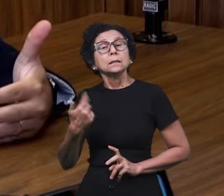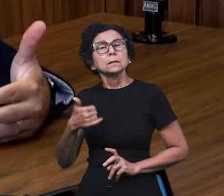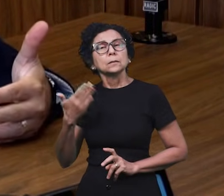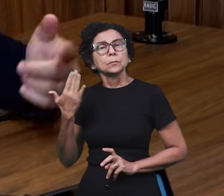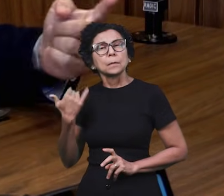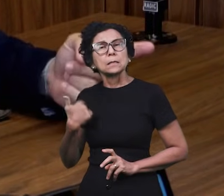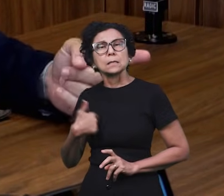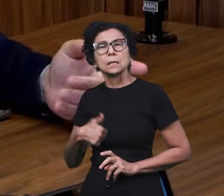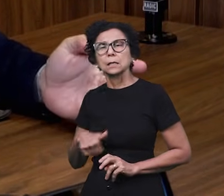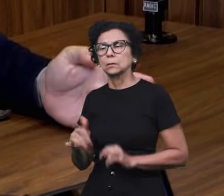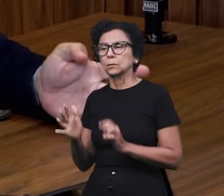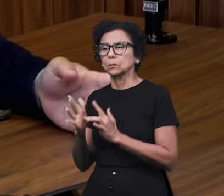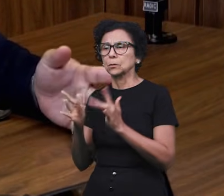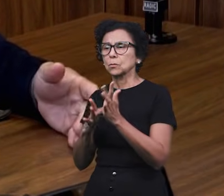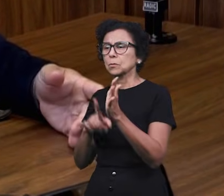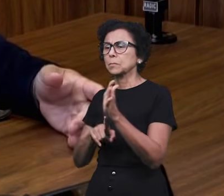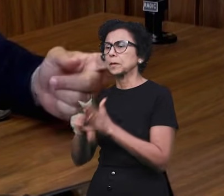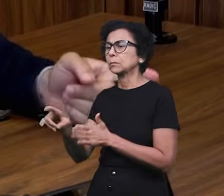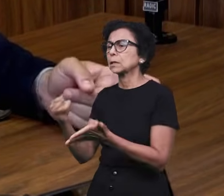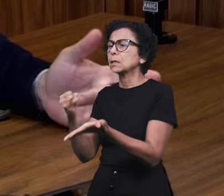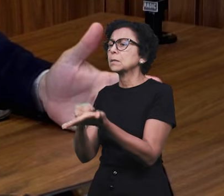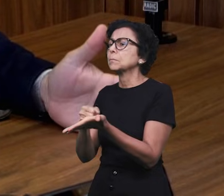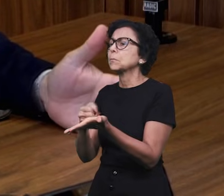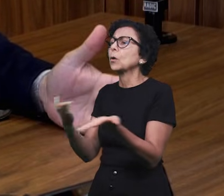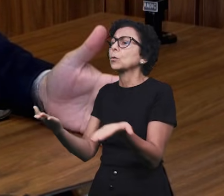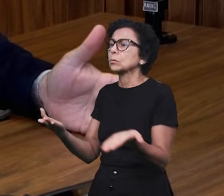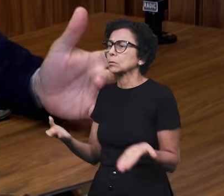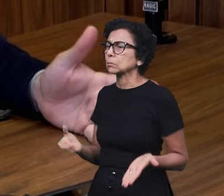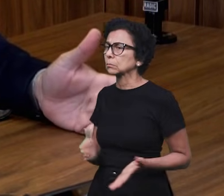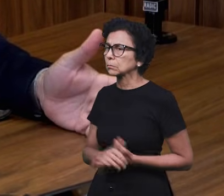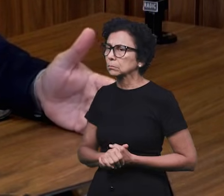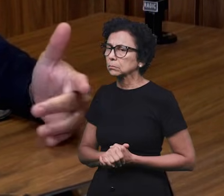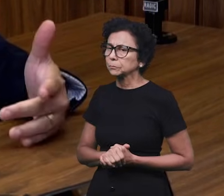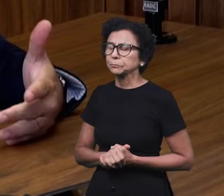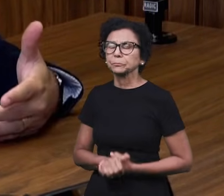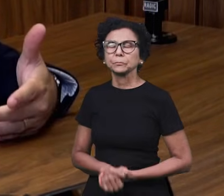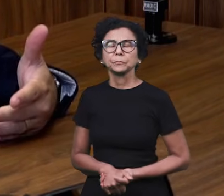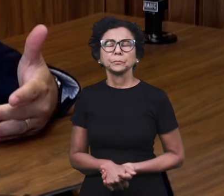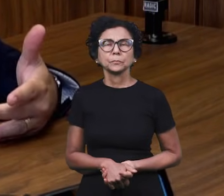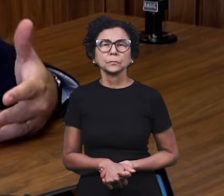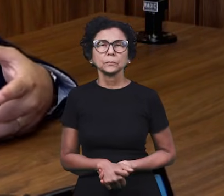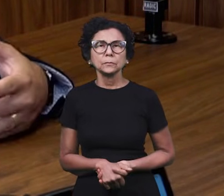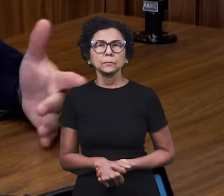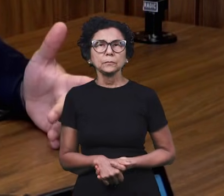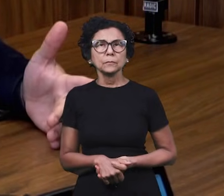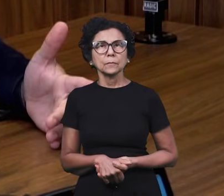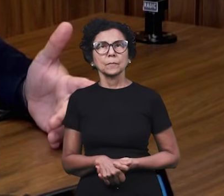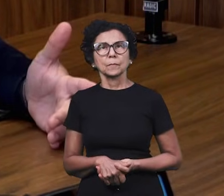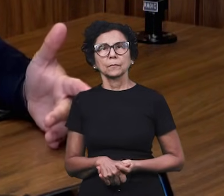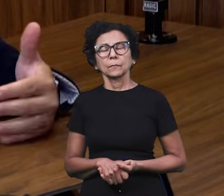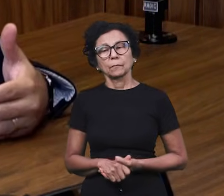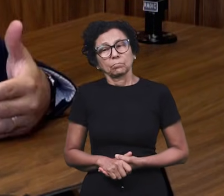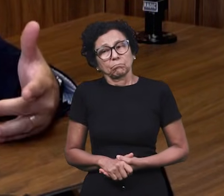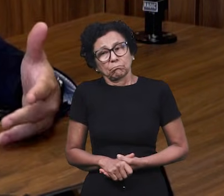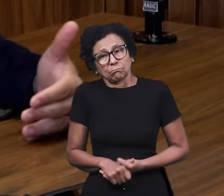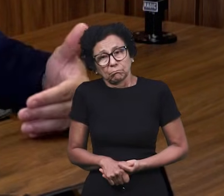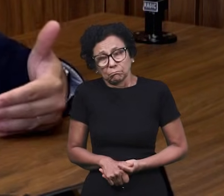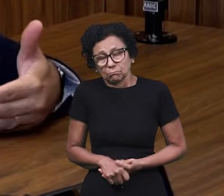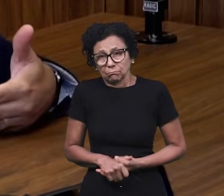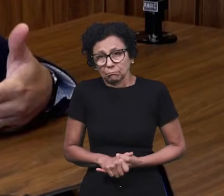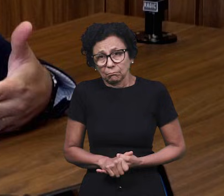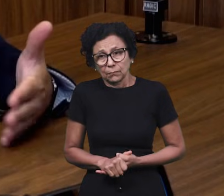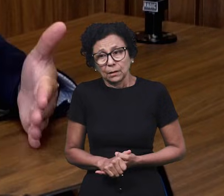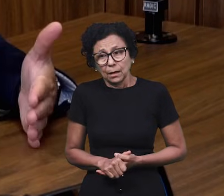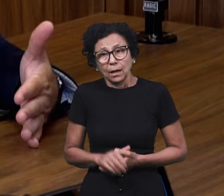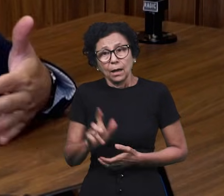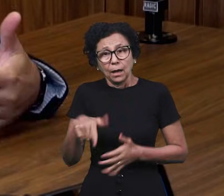essa questão do imposto. E vale ressaltar e chancelar o que o pastor Jadson falou, porque não era ilegal. Eles queriam